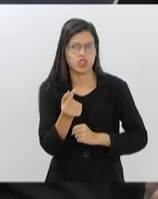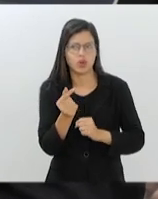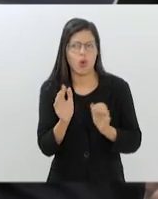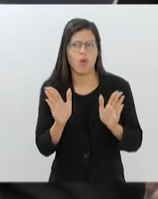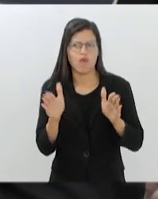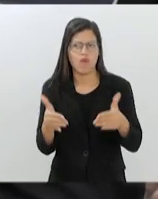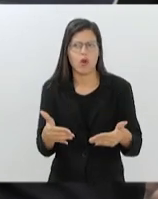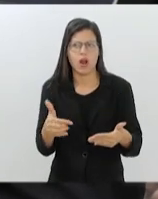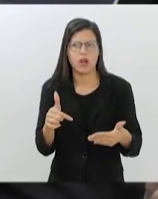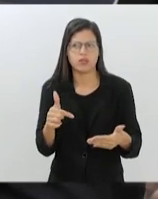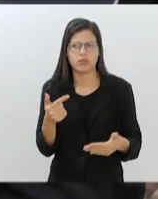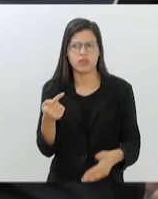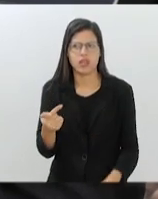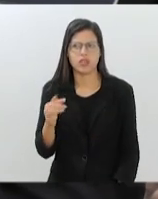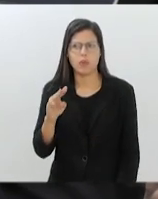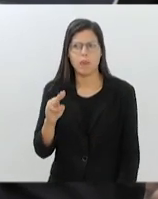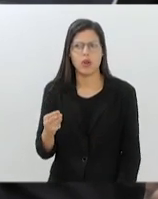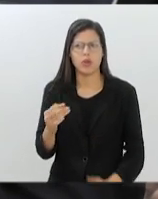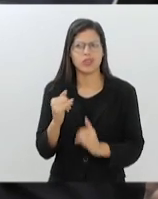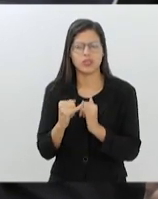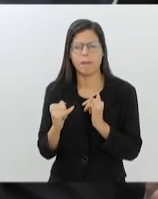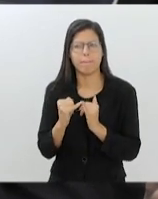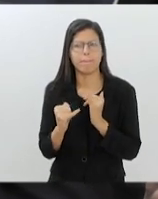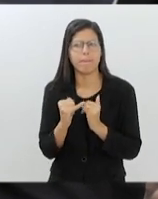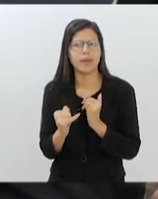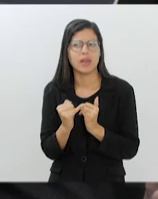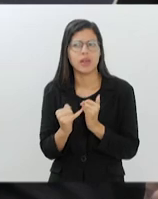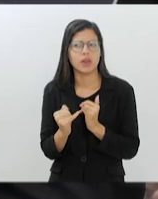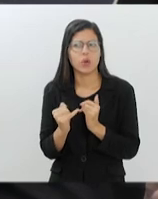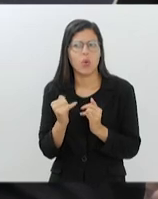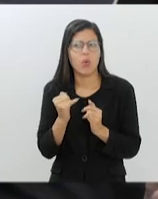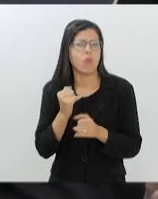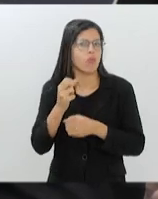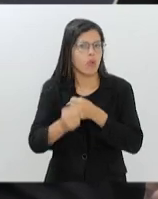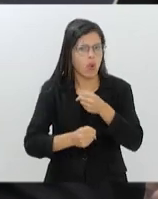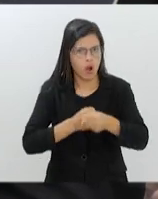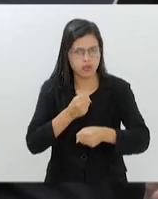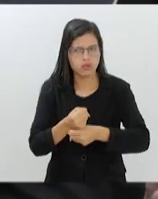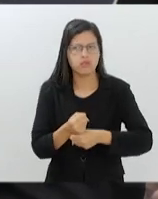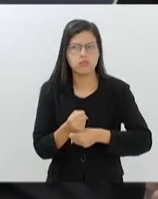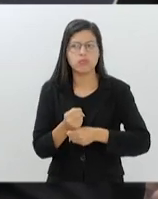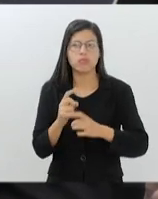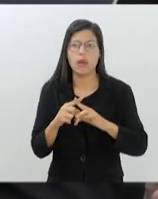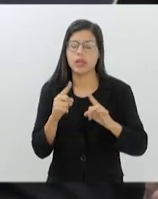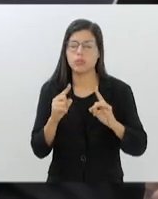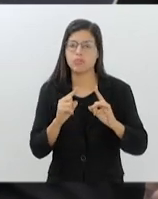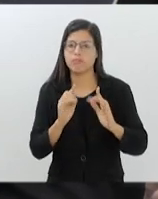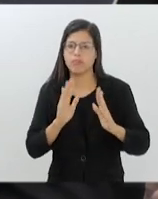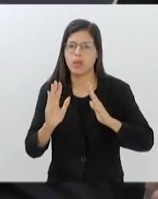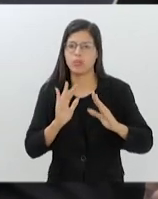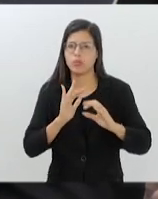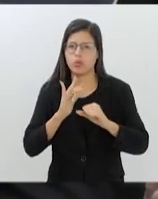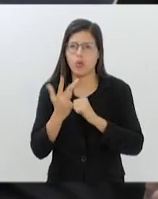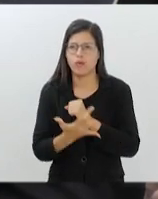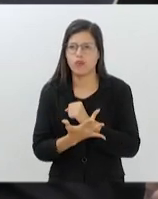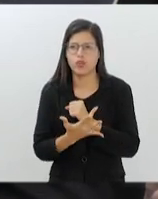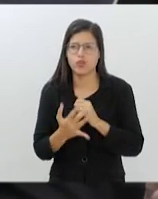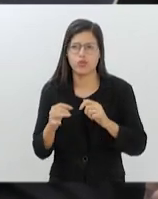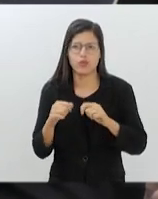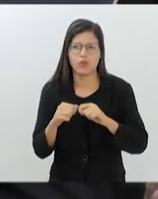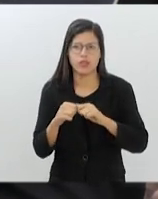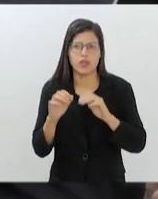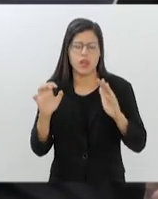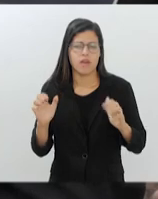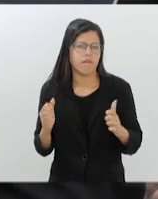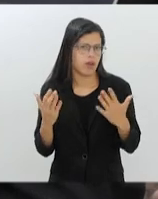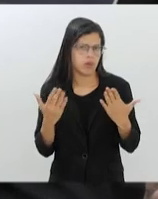acho que tinha 7,5 milhões me se eu não me engano pro ano inteiro mas como era época de pandemia não se fazia nenhum evento